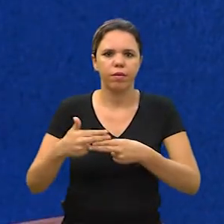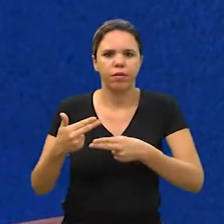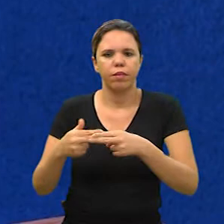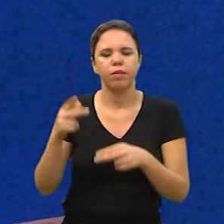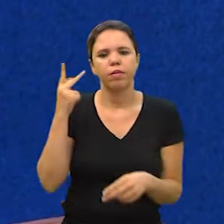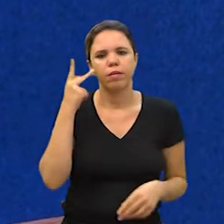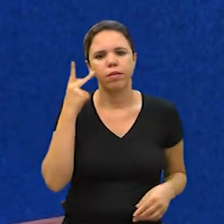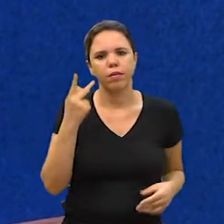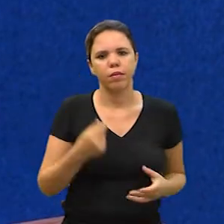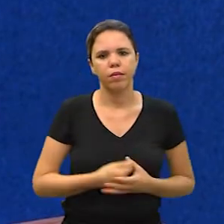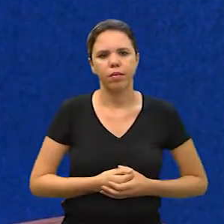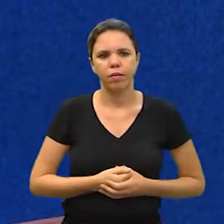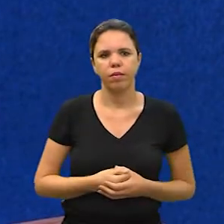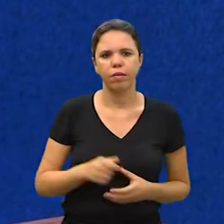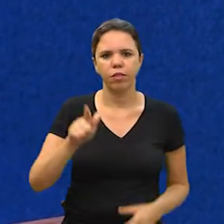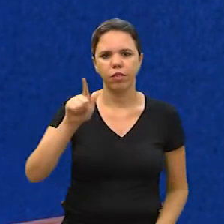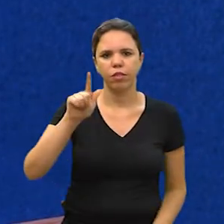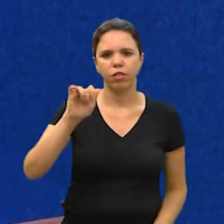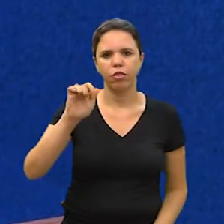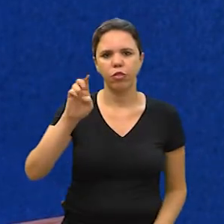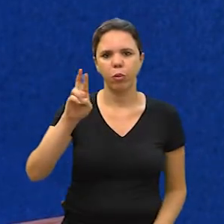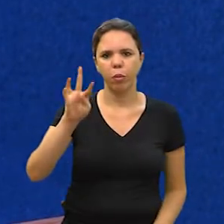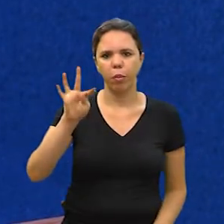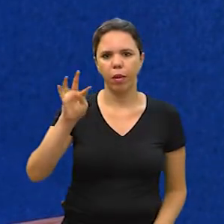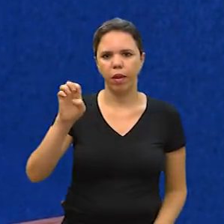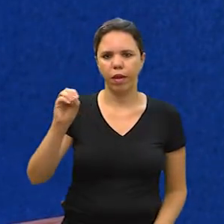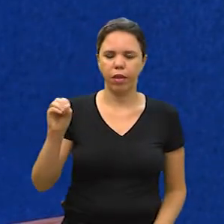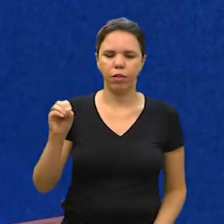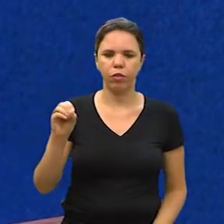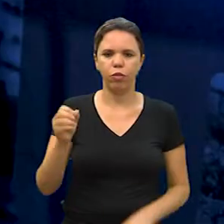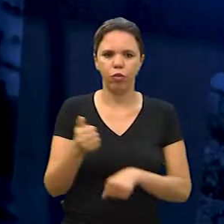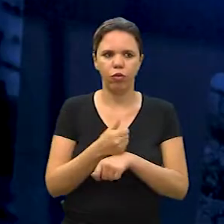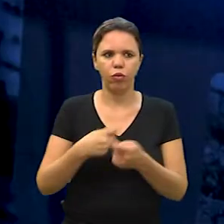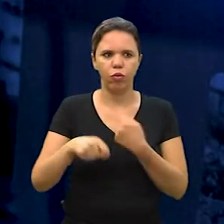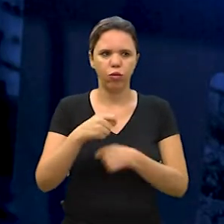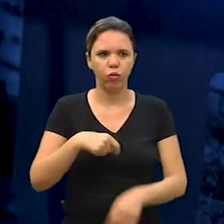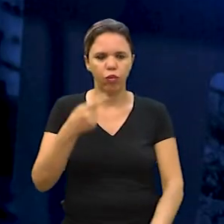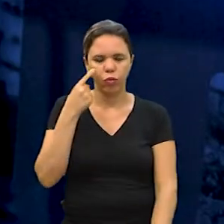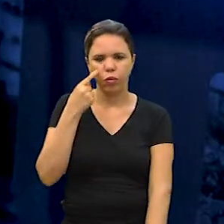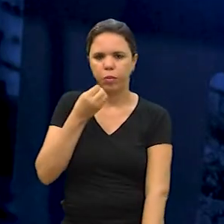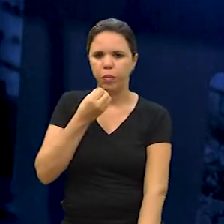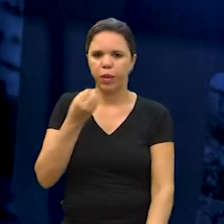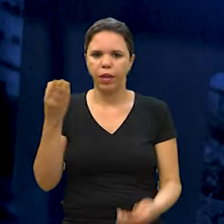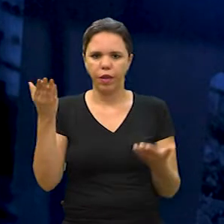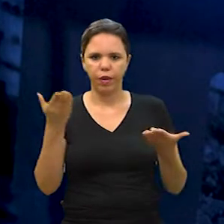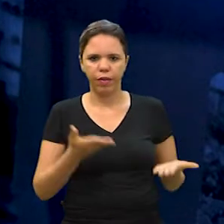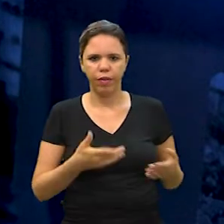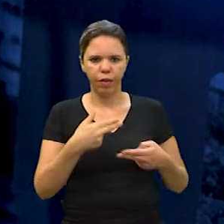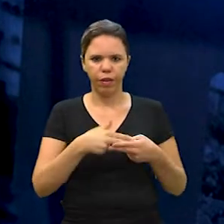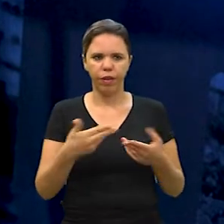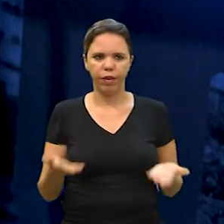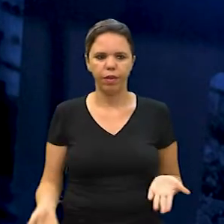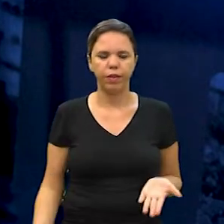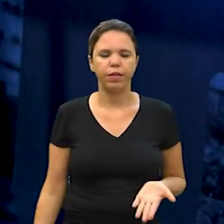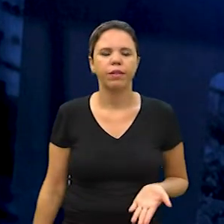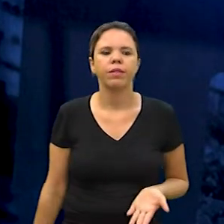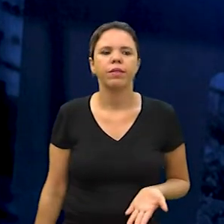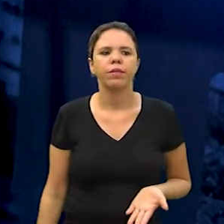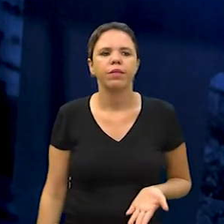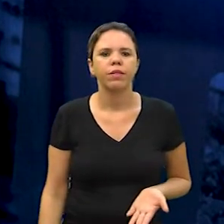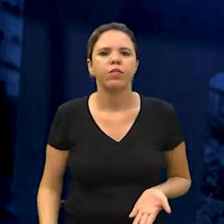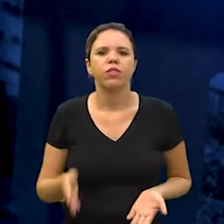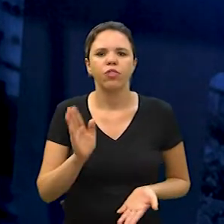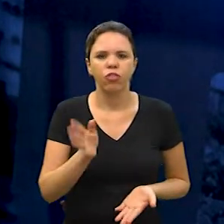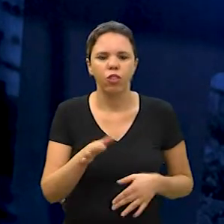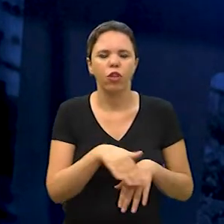São Paulo, o Gilberto Campeão, que é o consultor de negócios. Gilberto, seja bem-vindo ao Ser Empreendedor. A gente